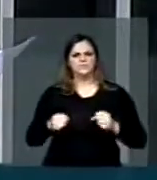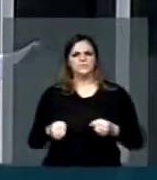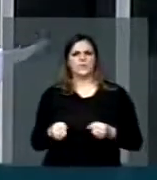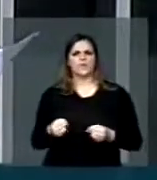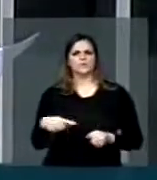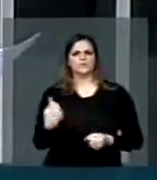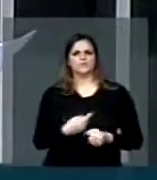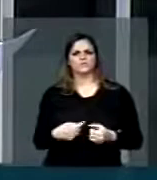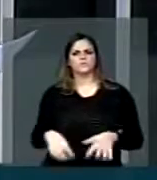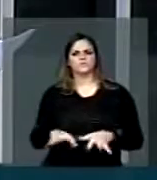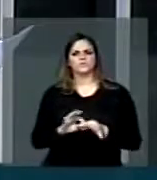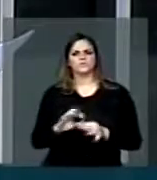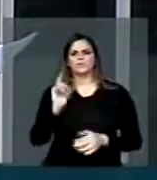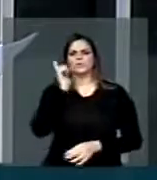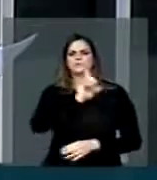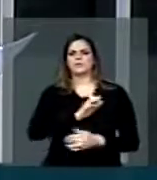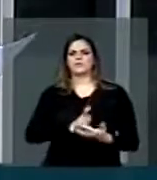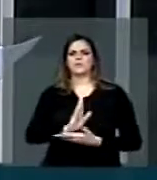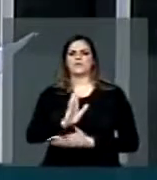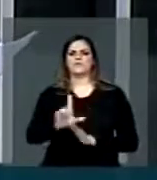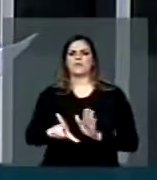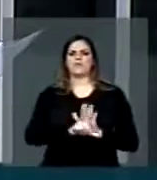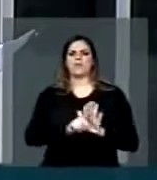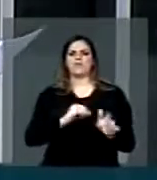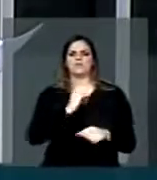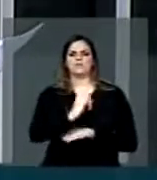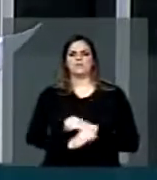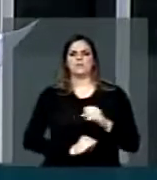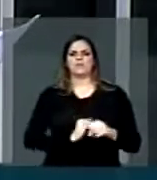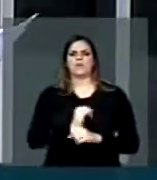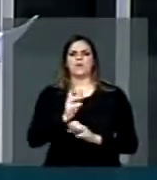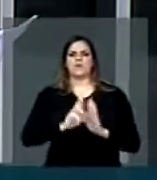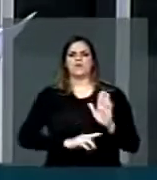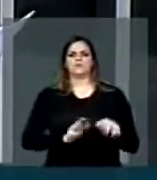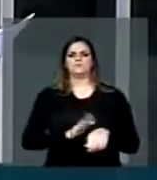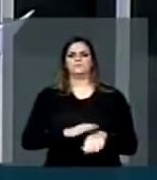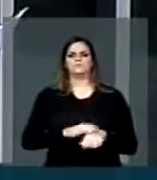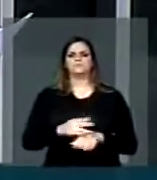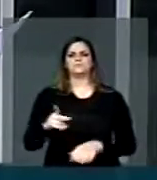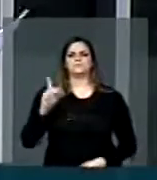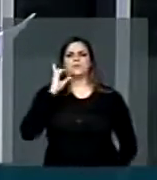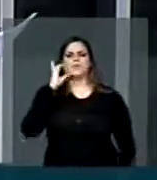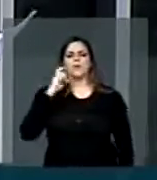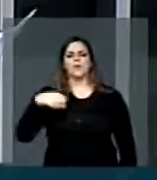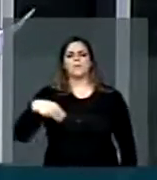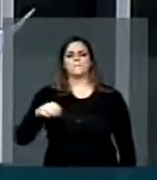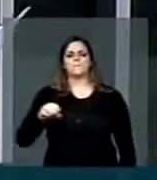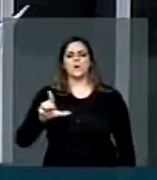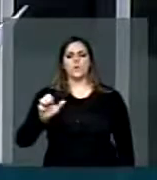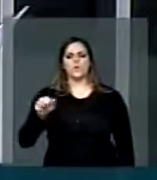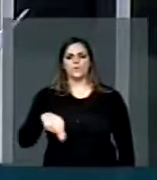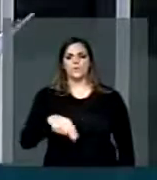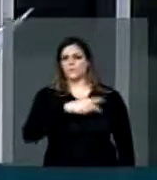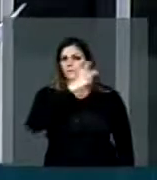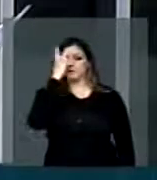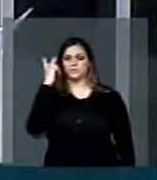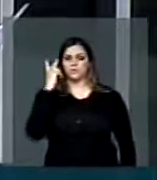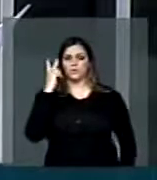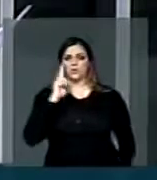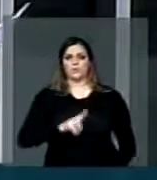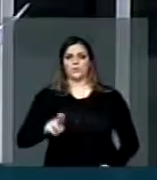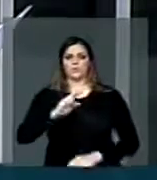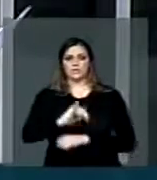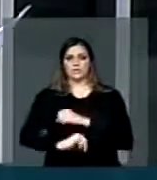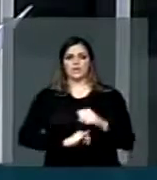para aprovar o Marco Civil da Internet, o relatório do deputado Molon. Ou seja, os internautas brasileiros precisam ter